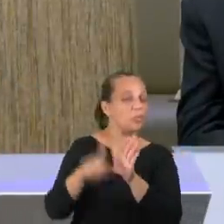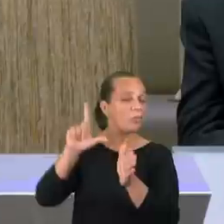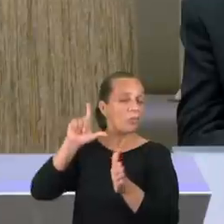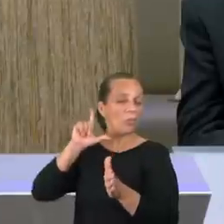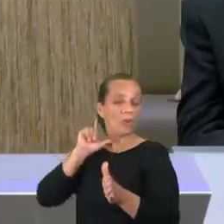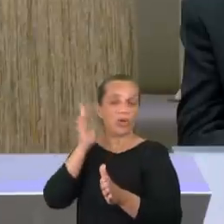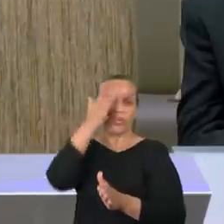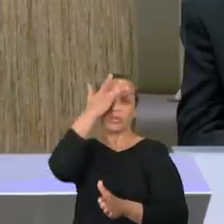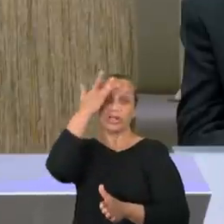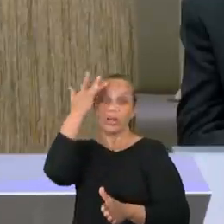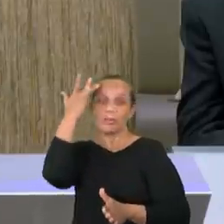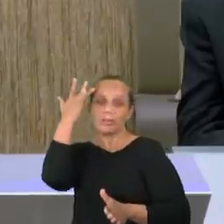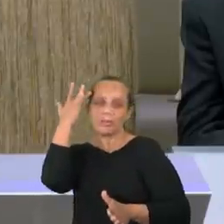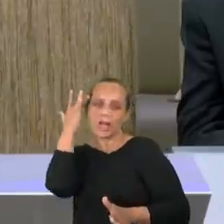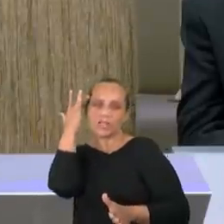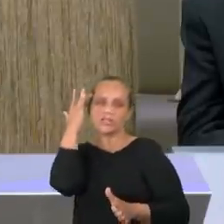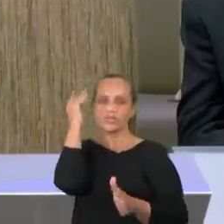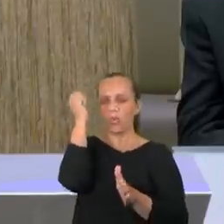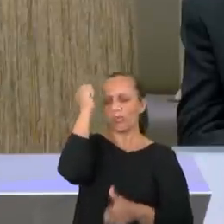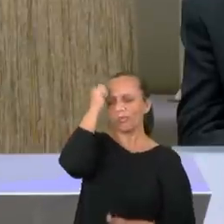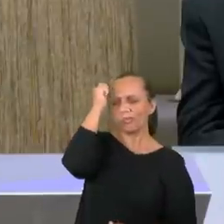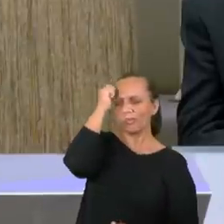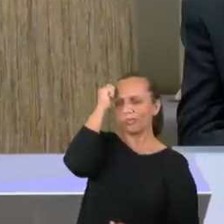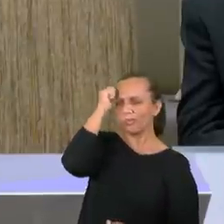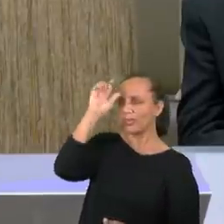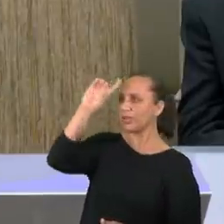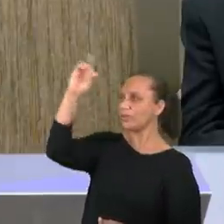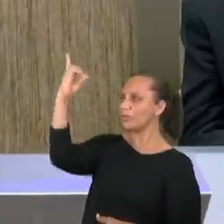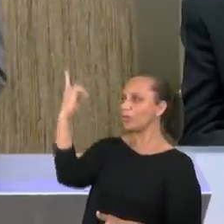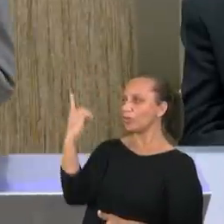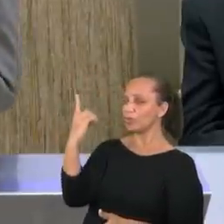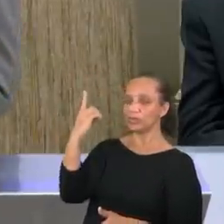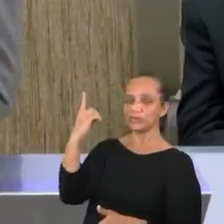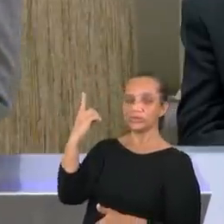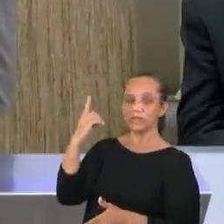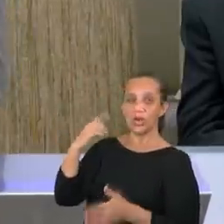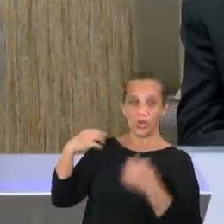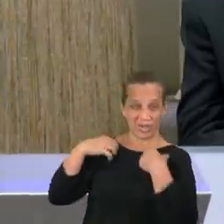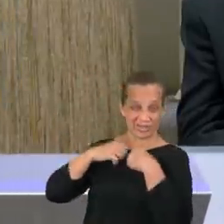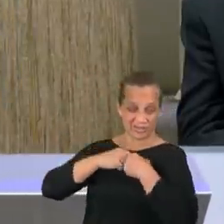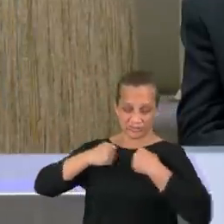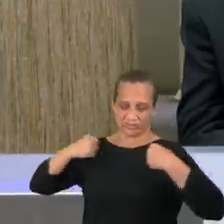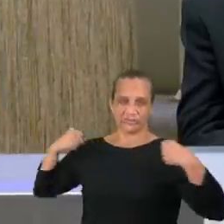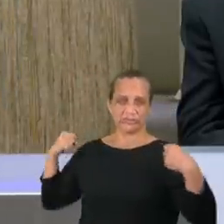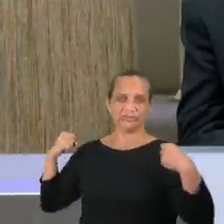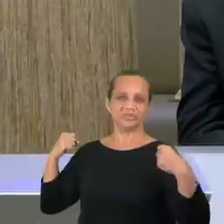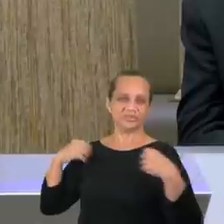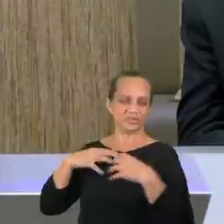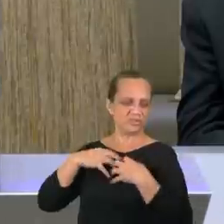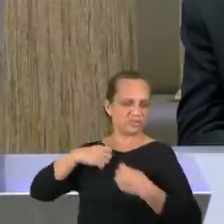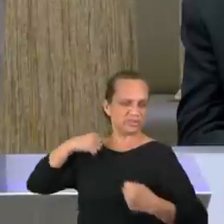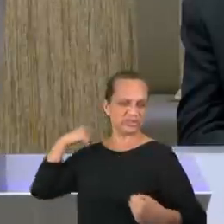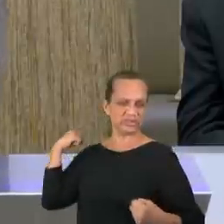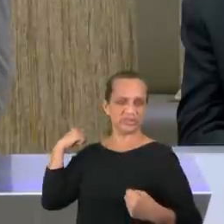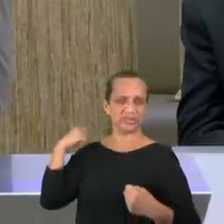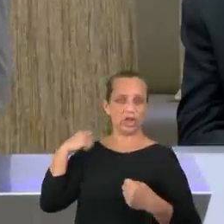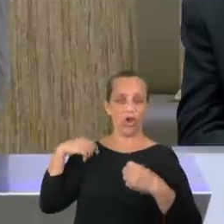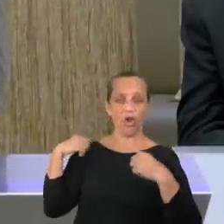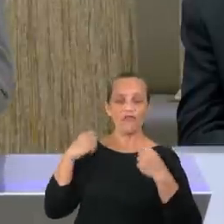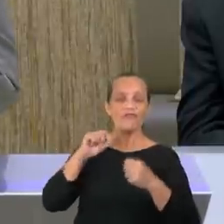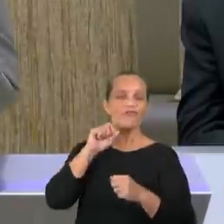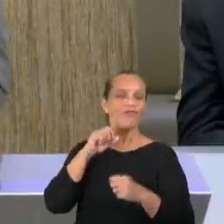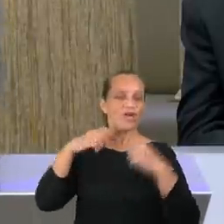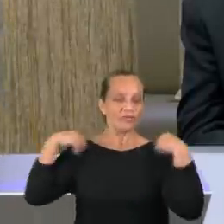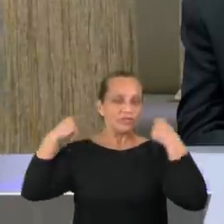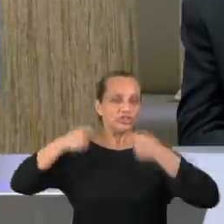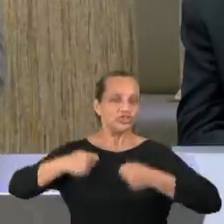se quebrantava, se arrependia diante de Deus, rasgava as vestes, se vestia de saco, sentava no